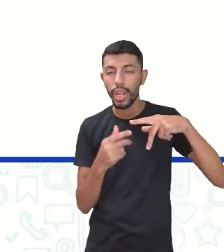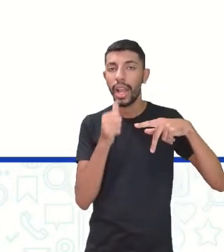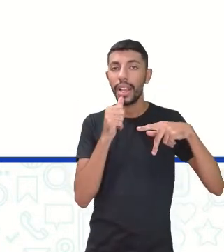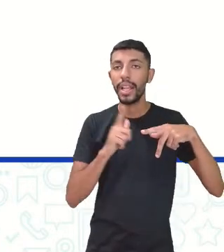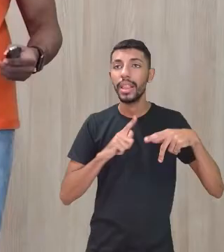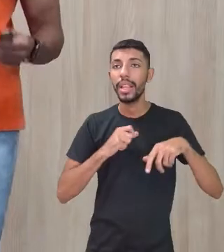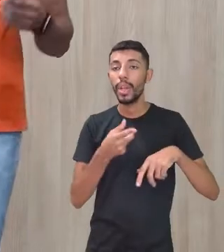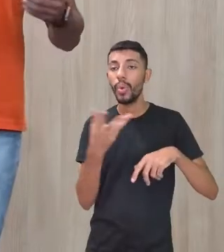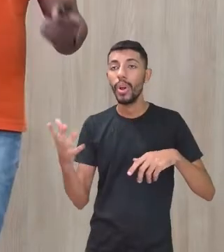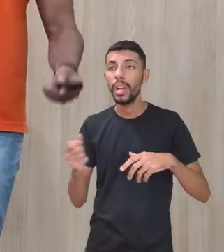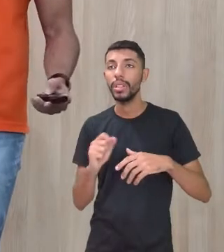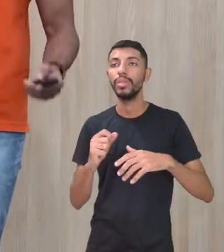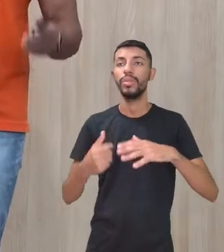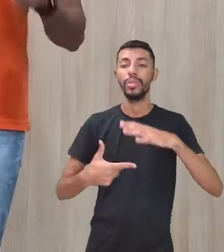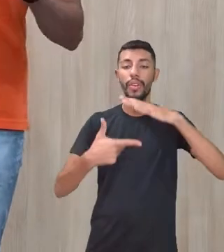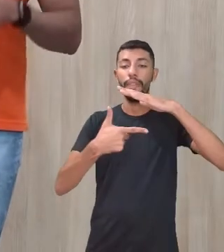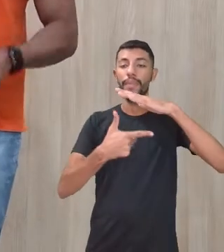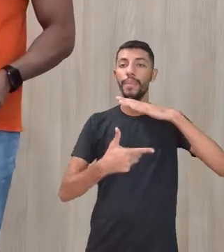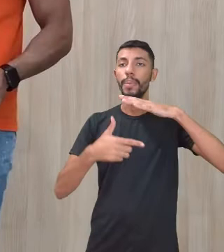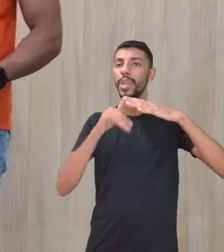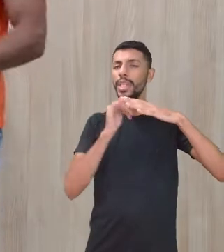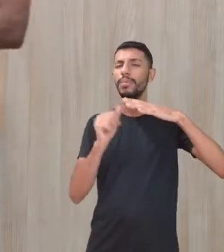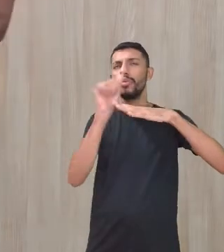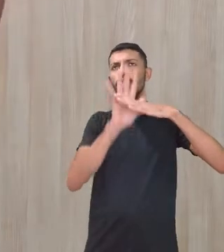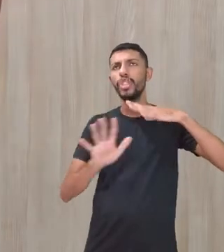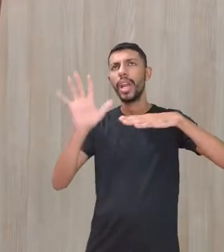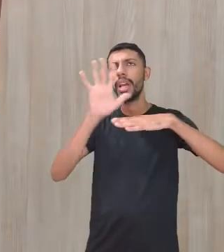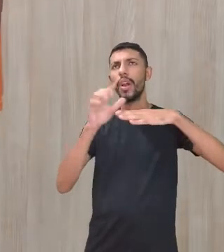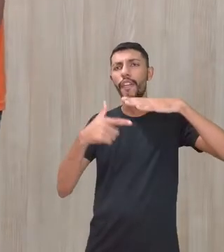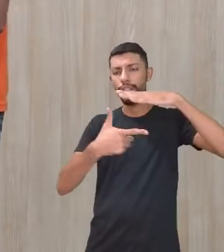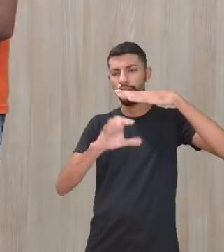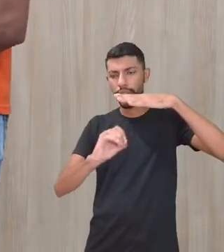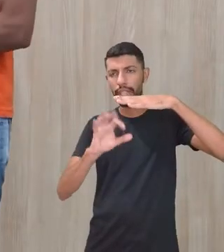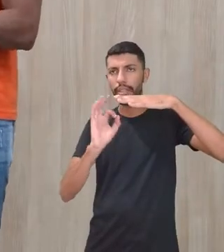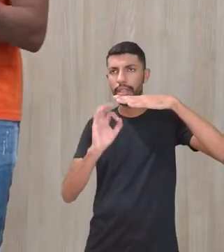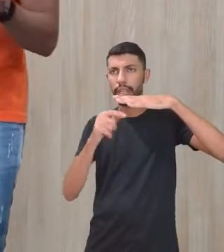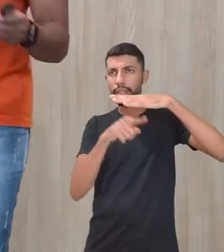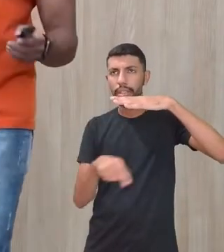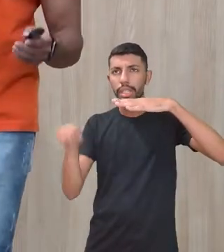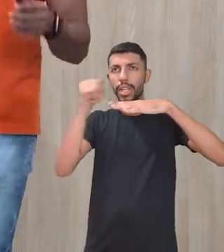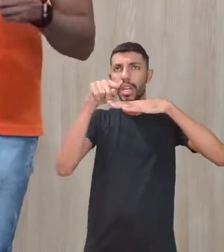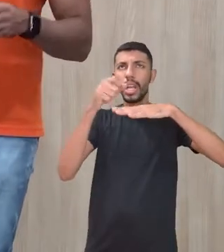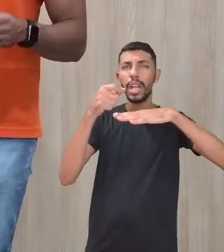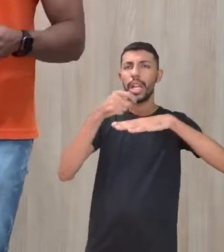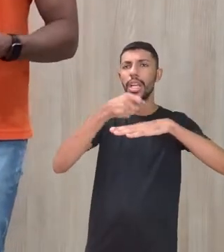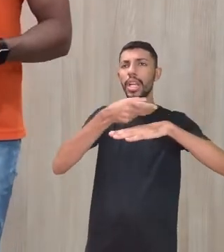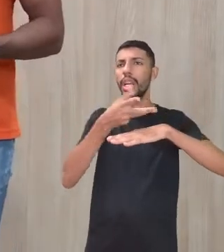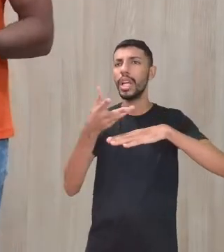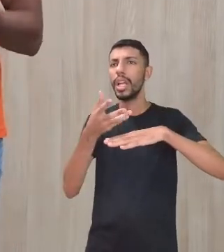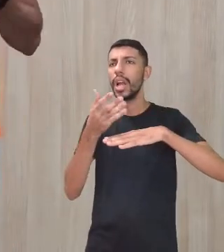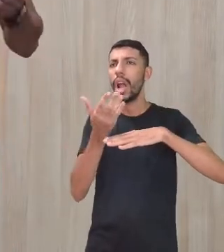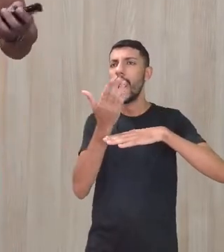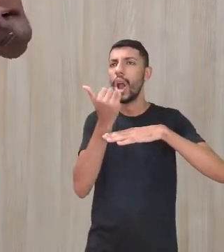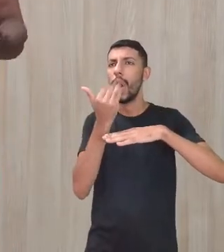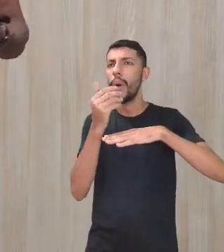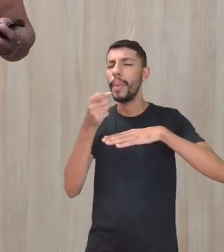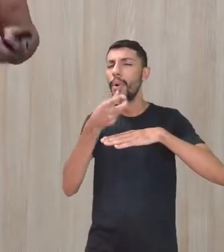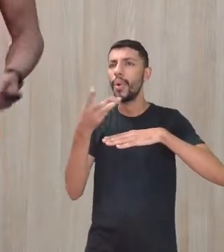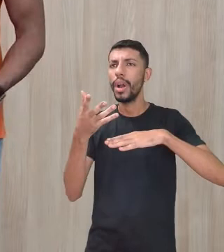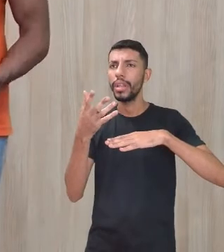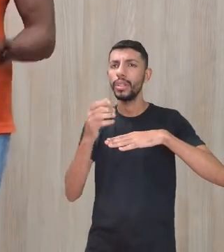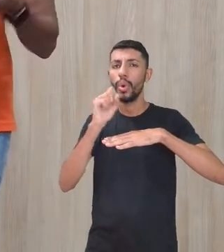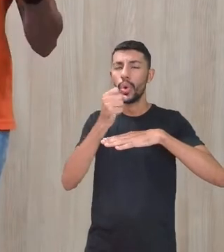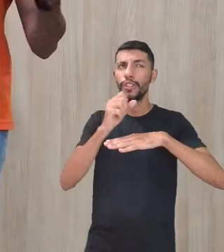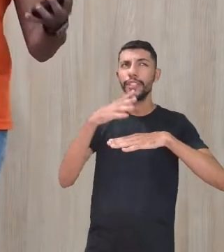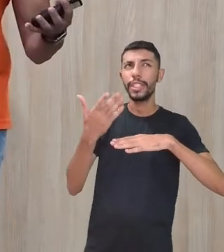8, faltam 12, num total de 20, certo? Pode notar novamente aí que eu tenho frações